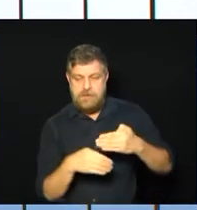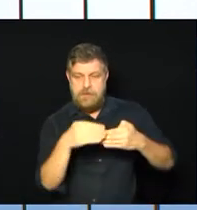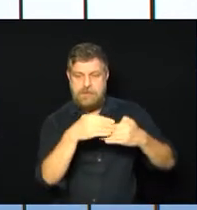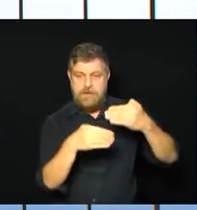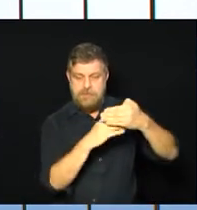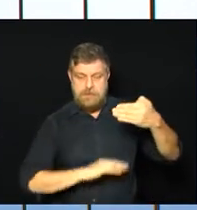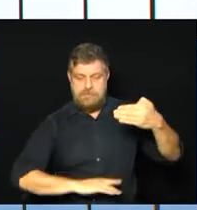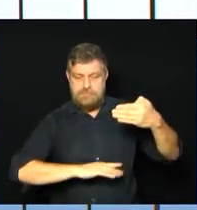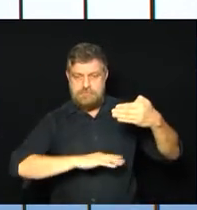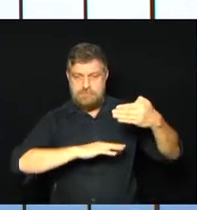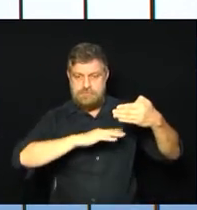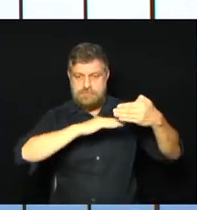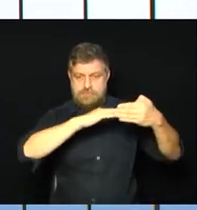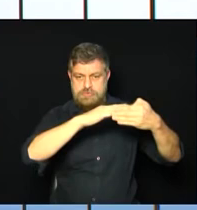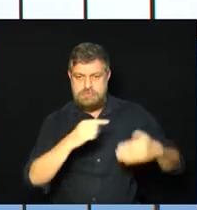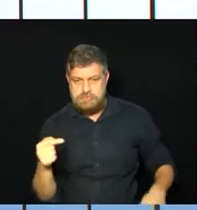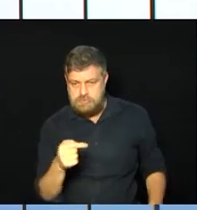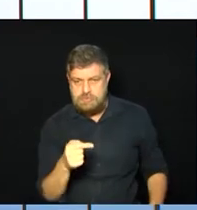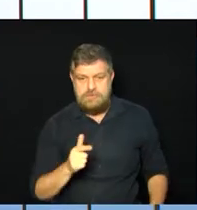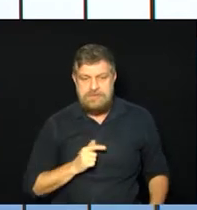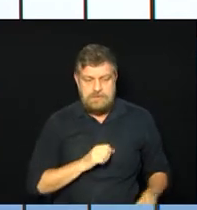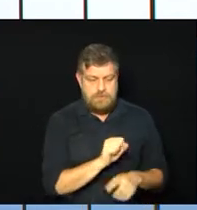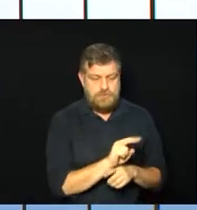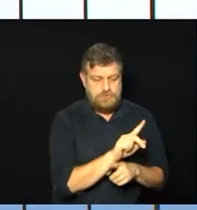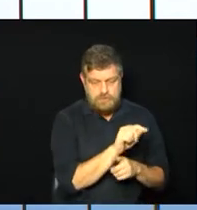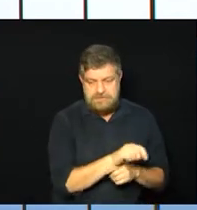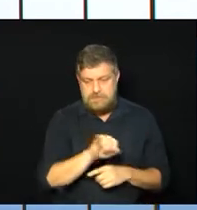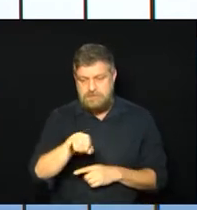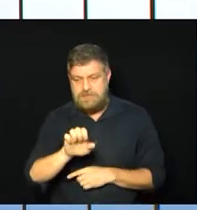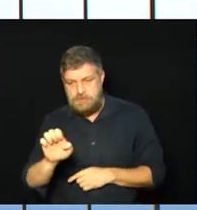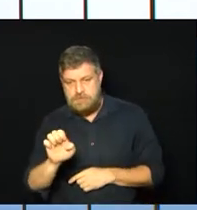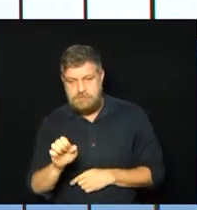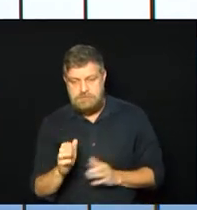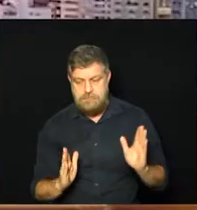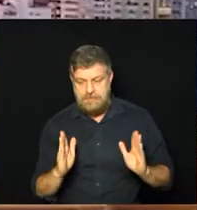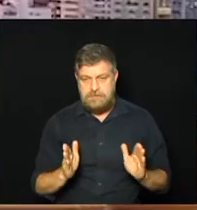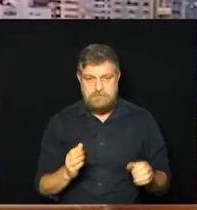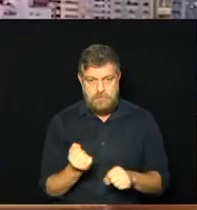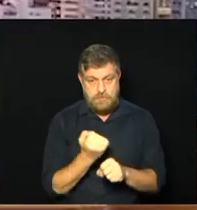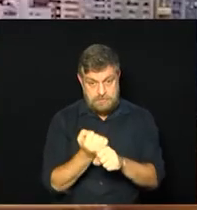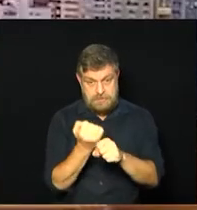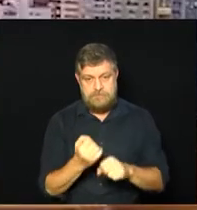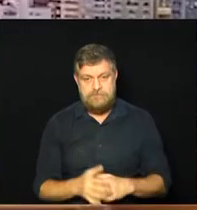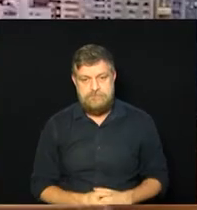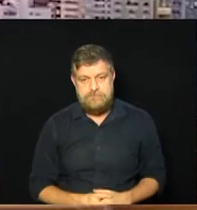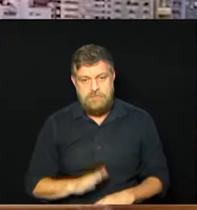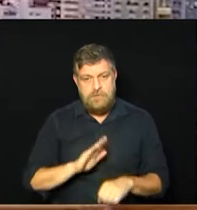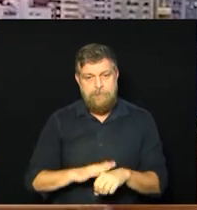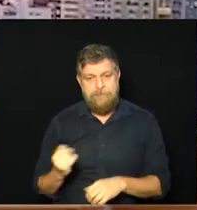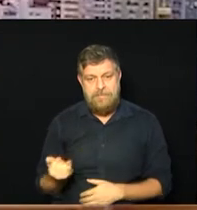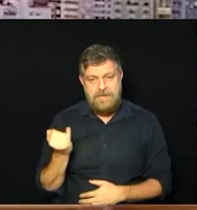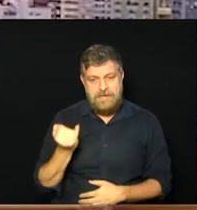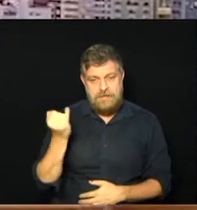represa em área de proteção ambiental entre Souzas e Joaquim Egídio. Mas o mais importante que